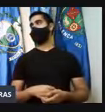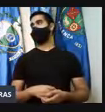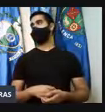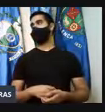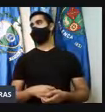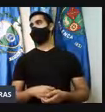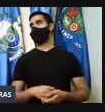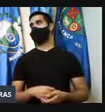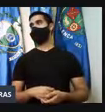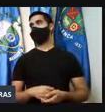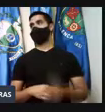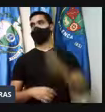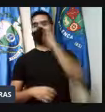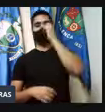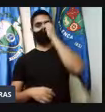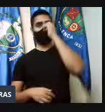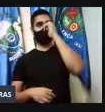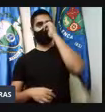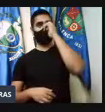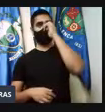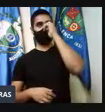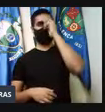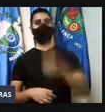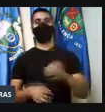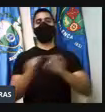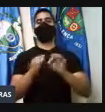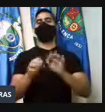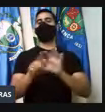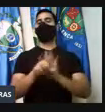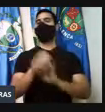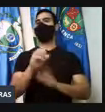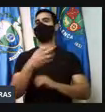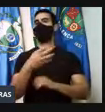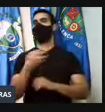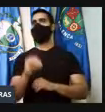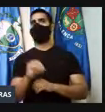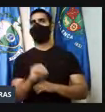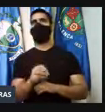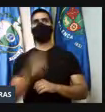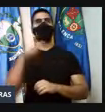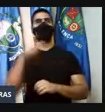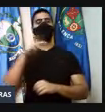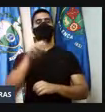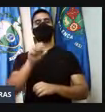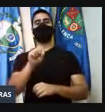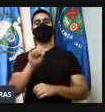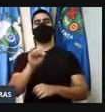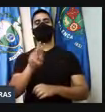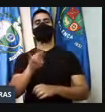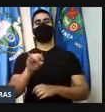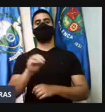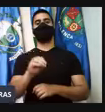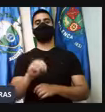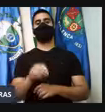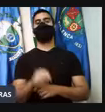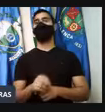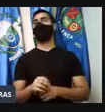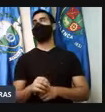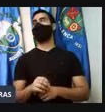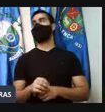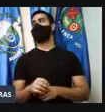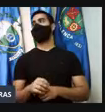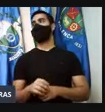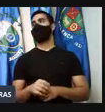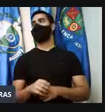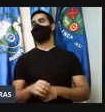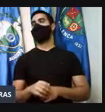Parecer da Comissão de Constituição, Justiça e Redação, projeto de resolução 040/2020, vereador Silvio Rogério Furtado da Graça. Fica concedido o título benemérito